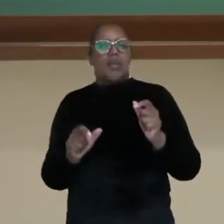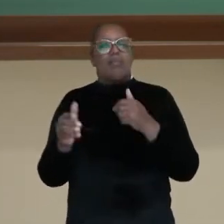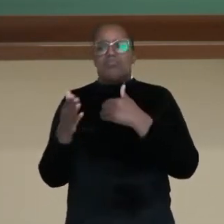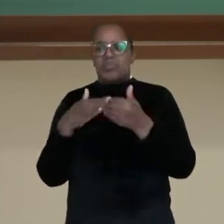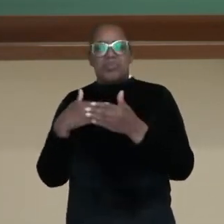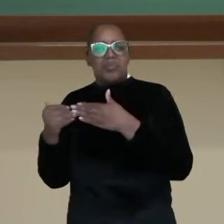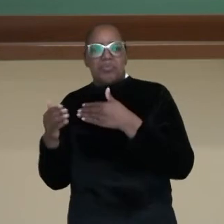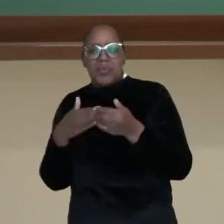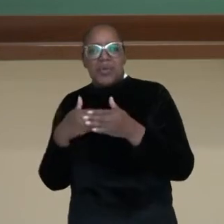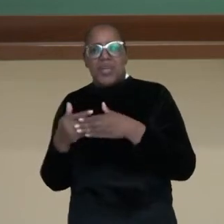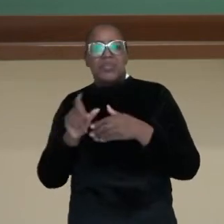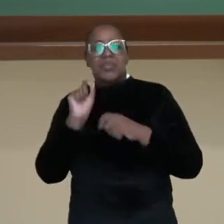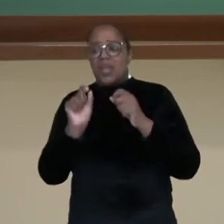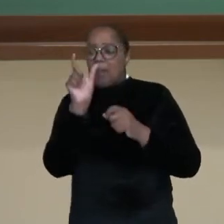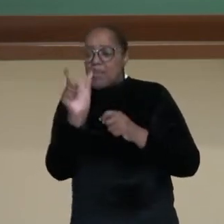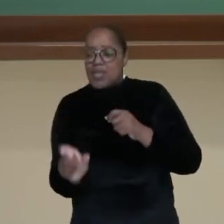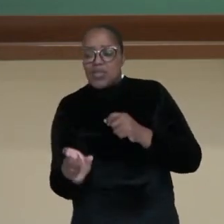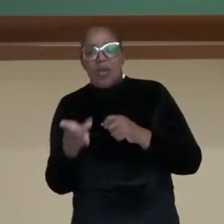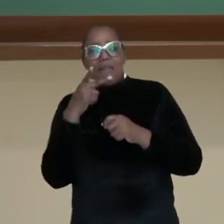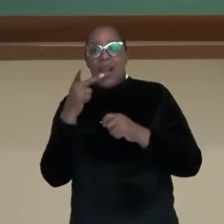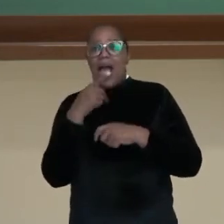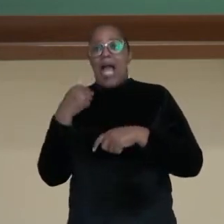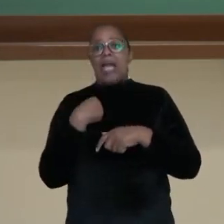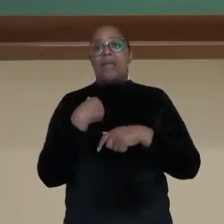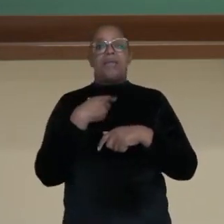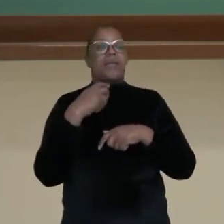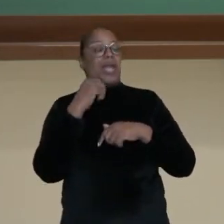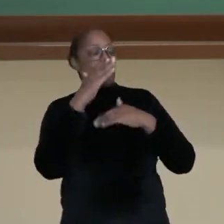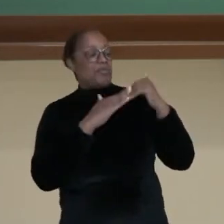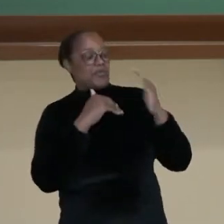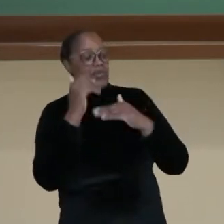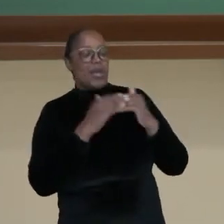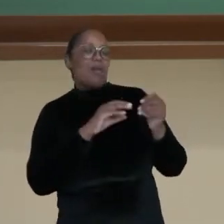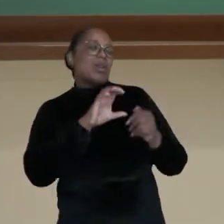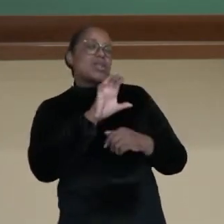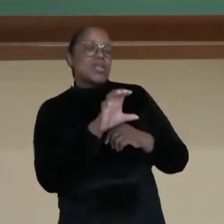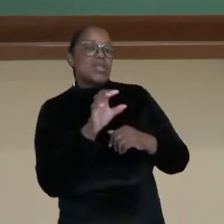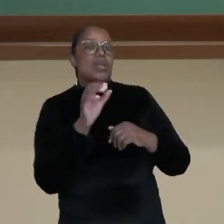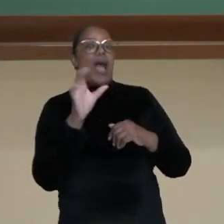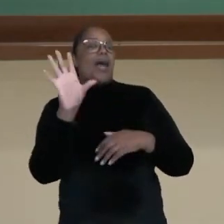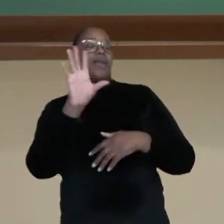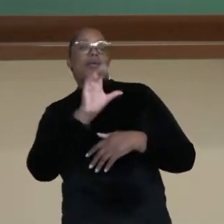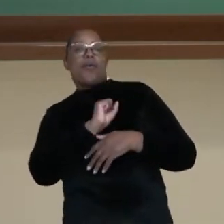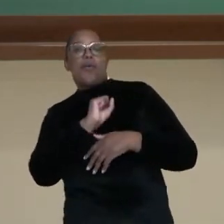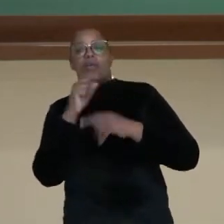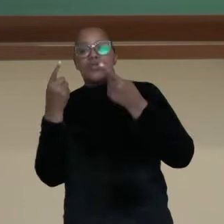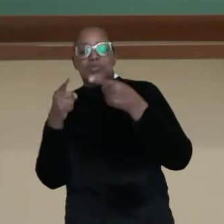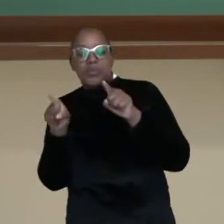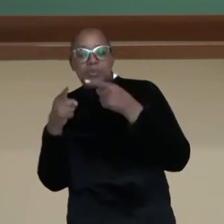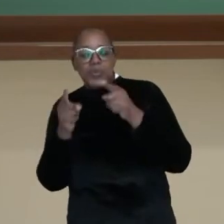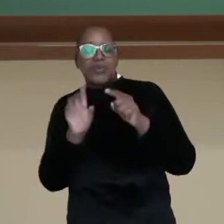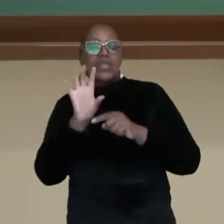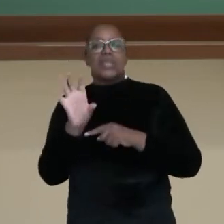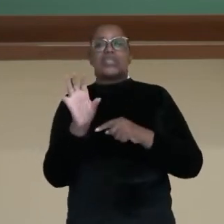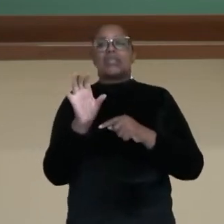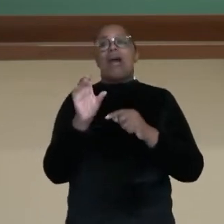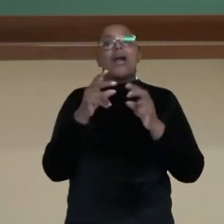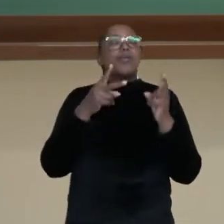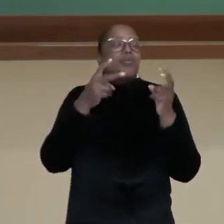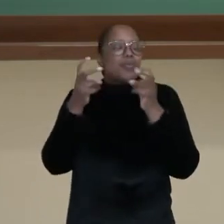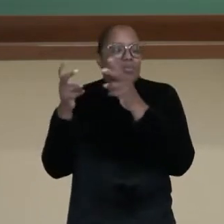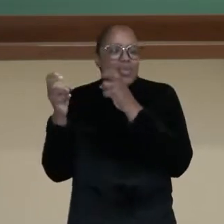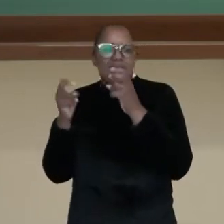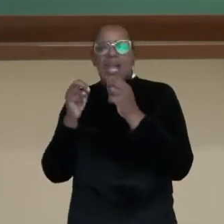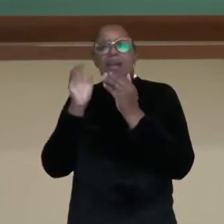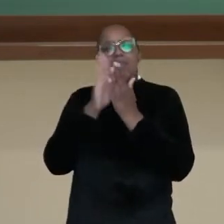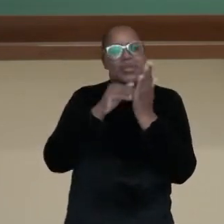eu sou, né? Ah, eu quero ser isso, eu quero ter essa profissão, eu gosto de tal música, eu aprecio tal arte.